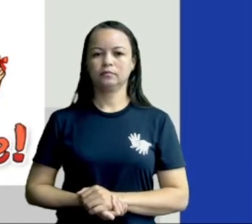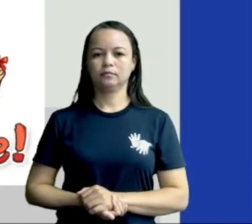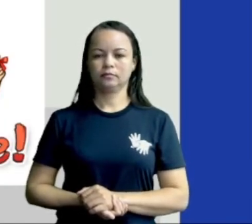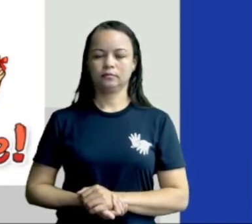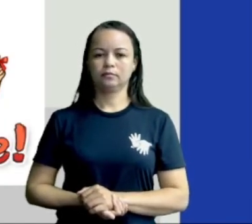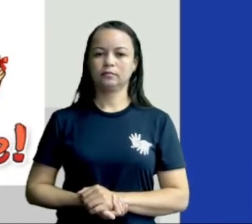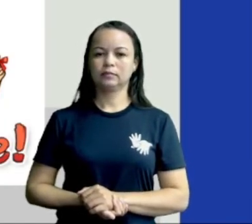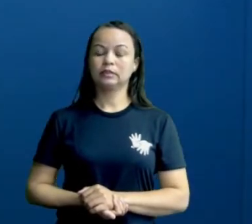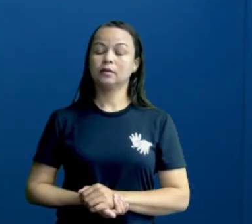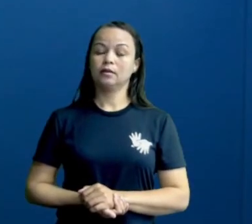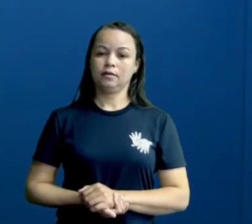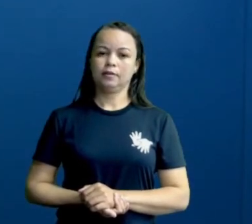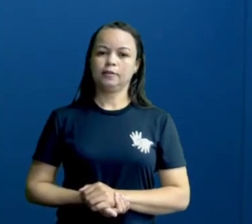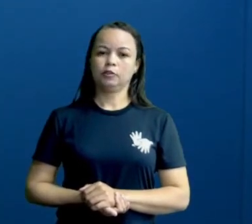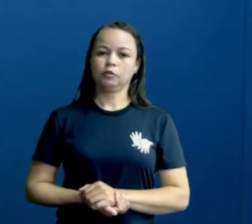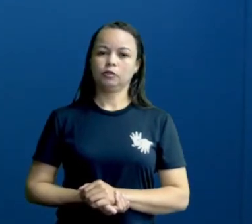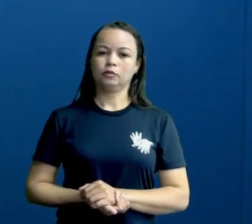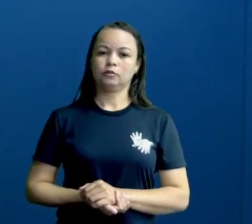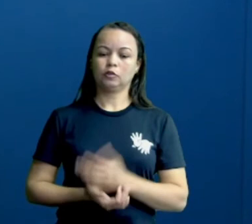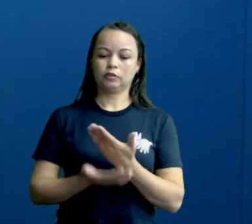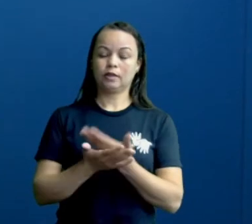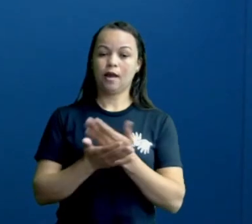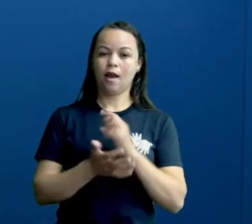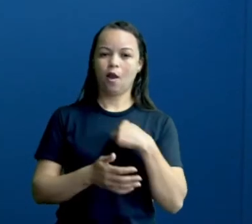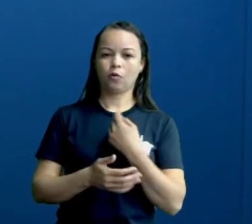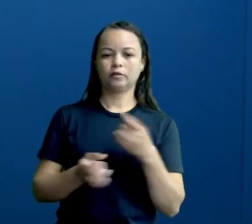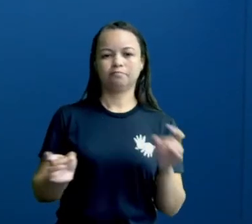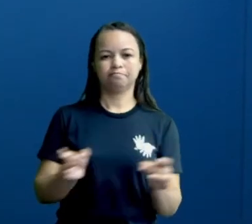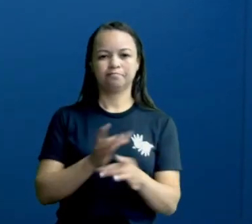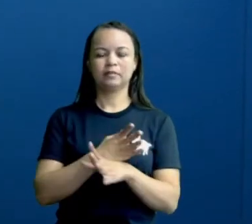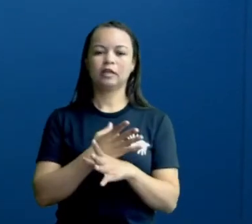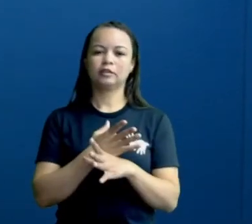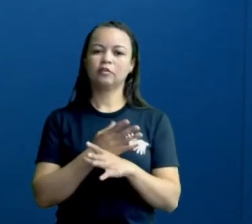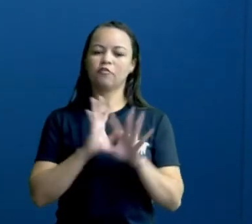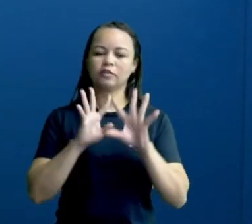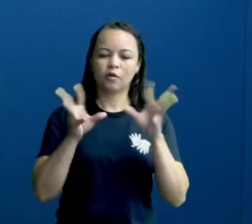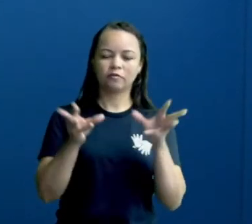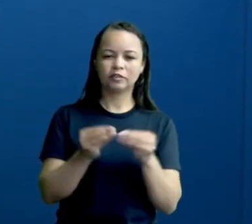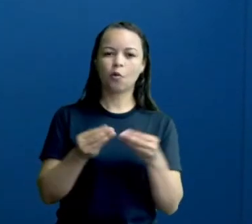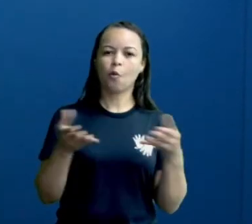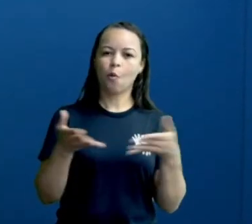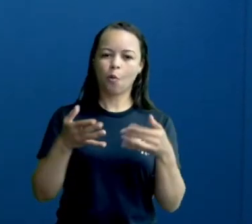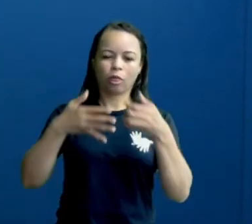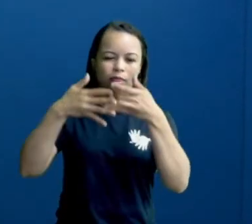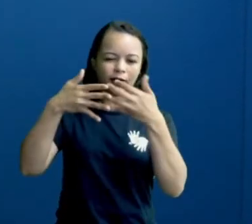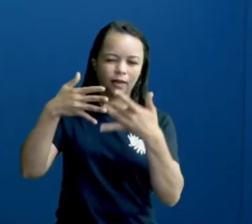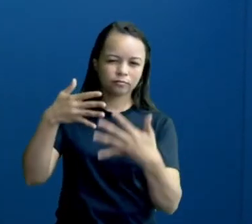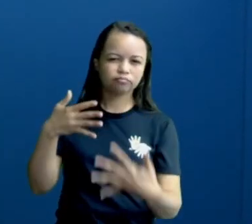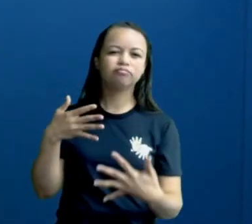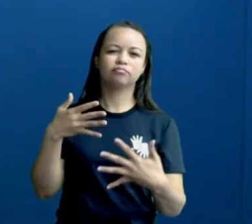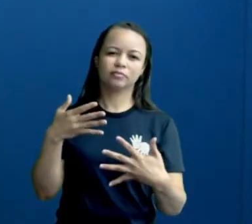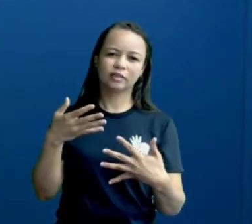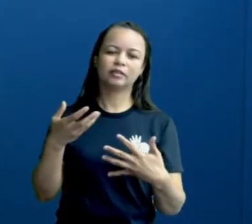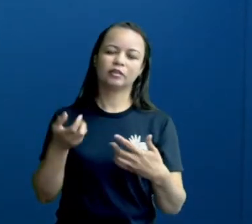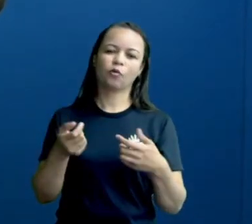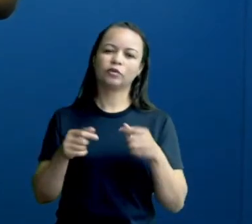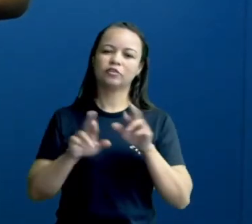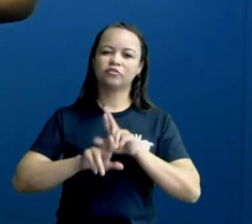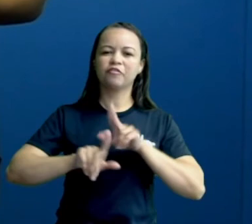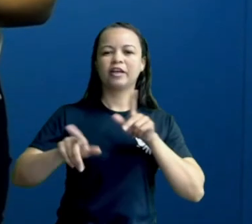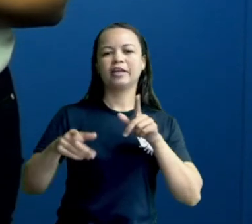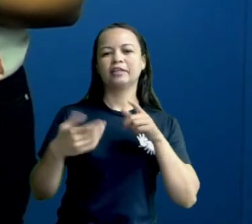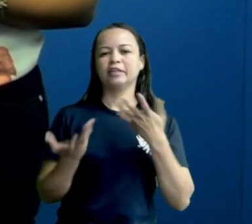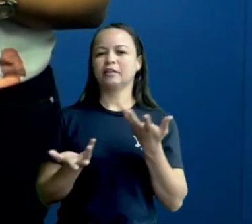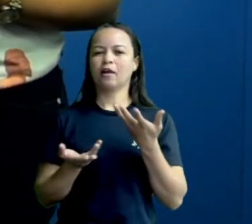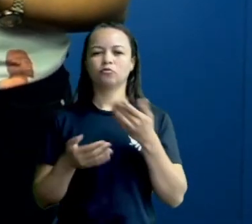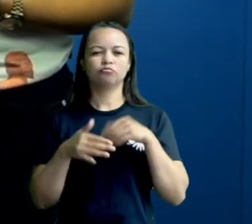Pessoal, nossa aula está chegando ao fim e eu vou fazer uma revisão, porque hoje a gente viu bastante coisa, não foi? coisas diferentes que a gente não está acostumada a ver, não está